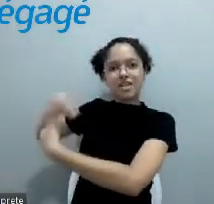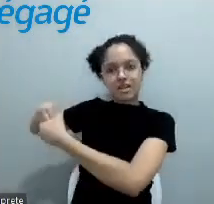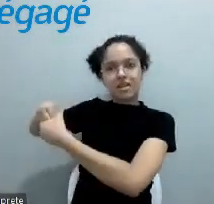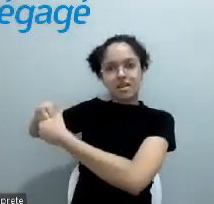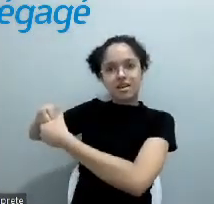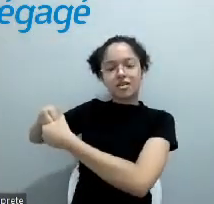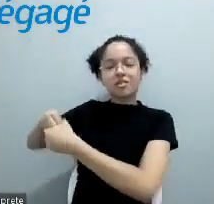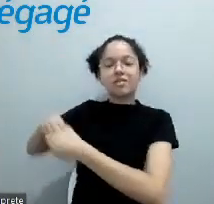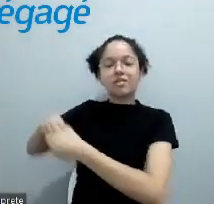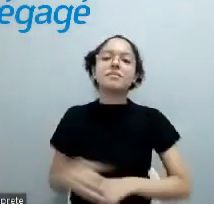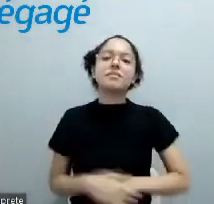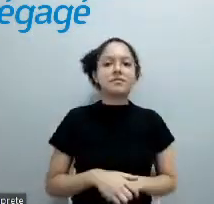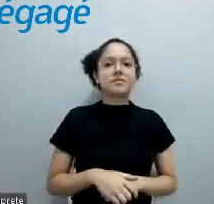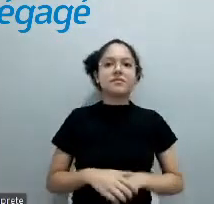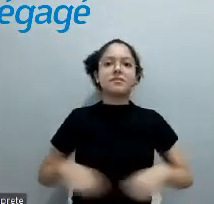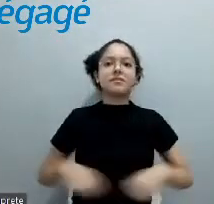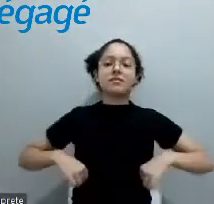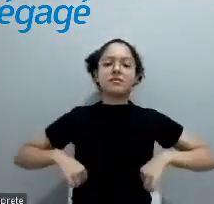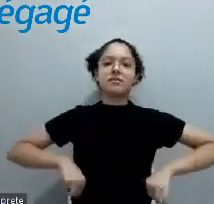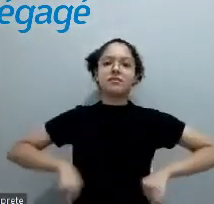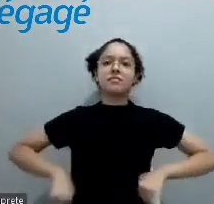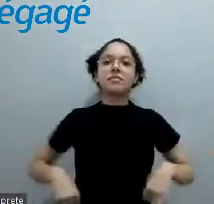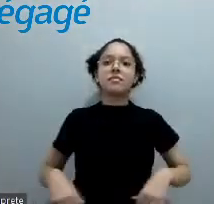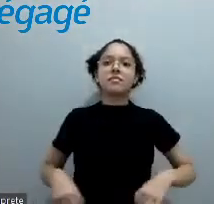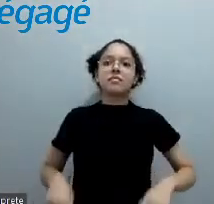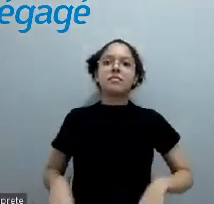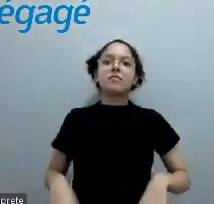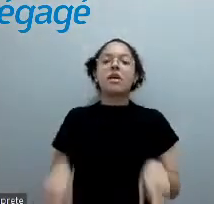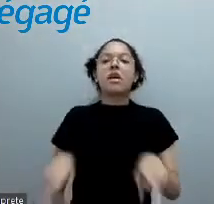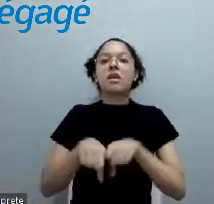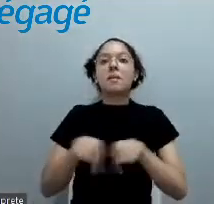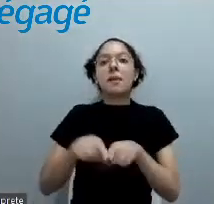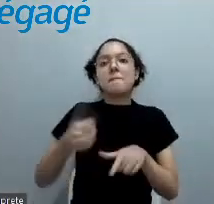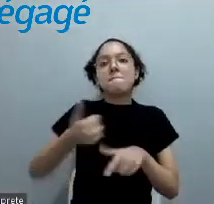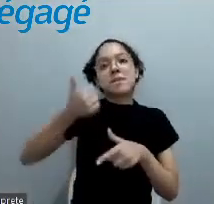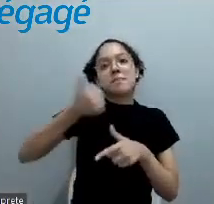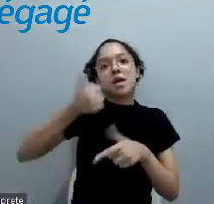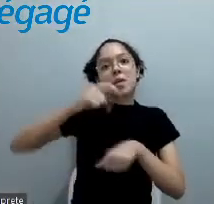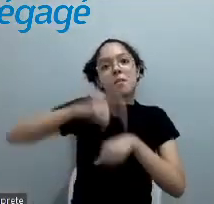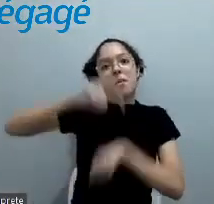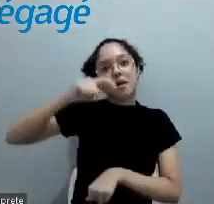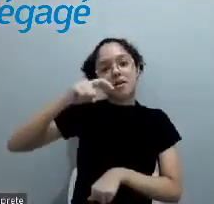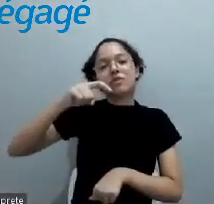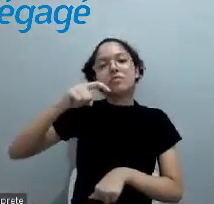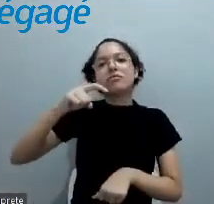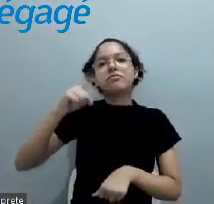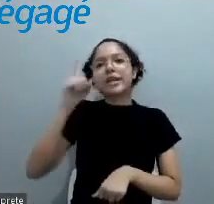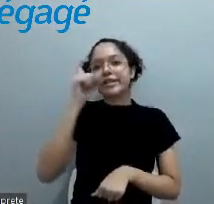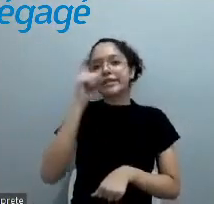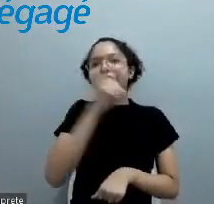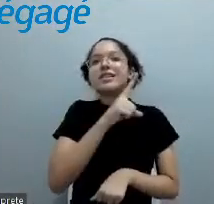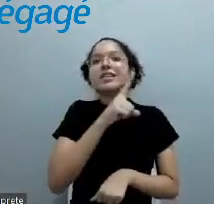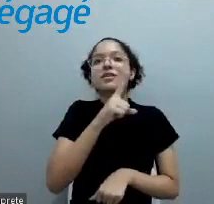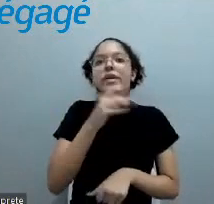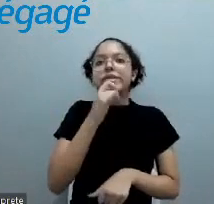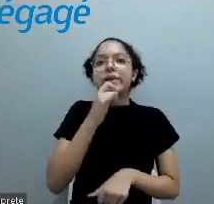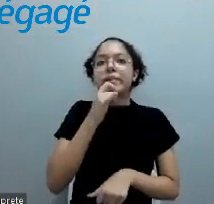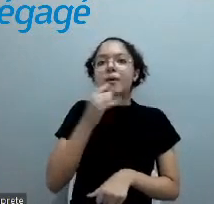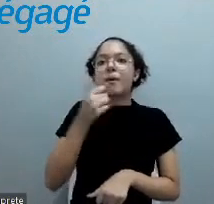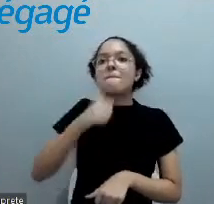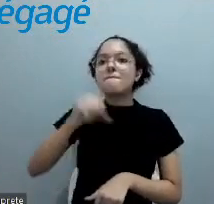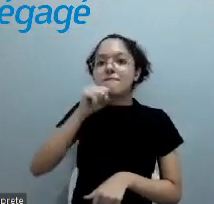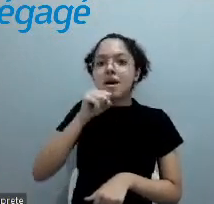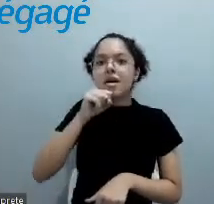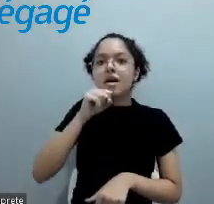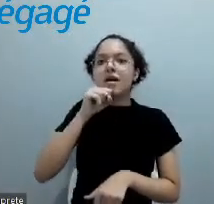né? Vale ressaltar aqui que no primeiro momento foi bastante difícil fazer com que elas falassem das suas vidas,